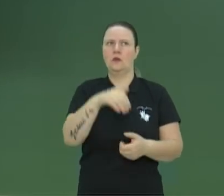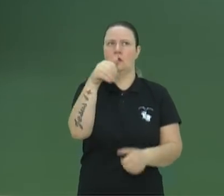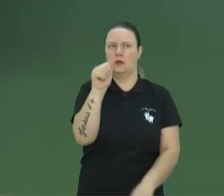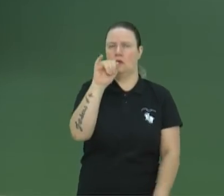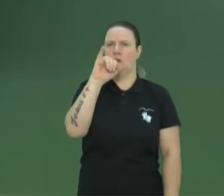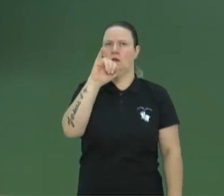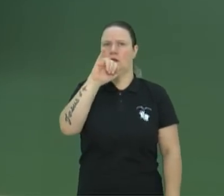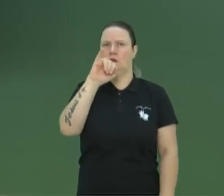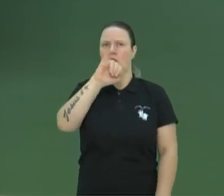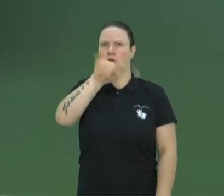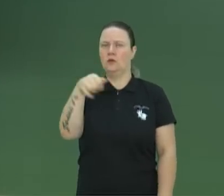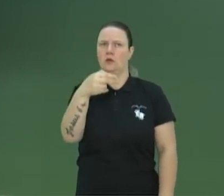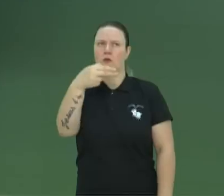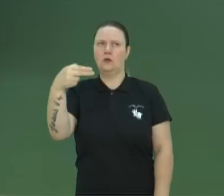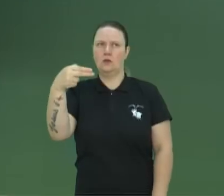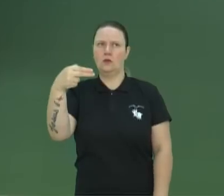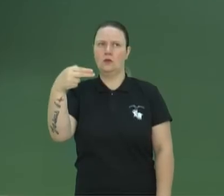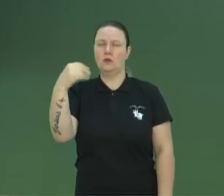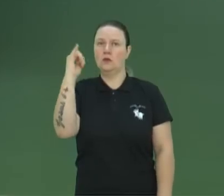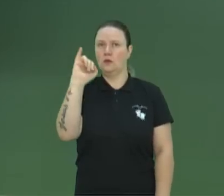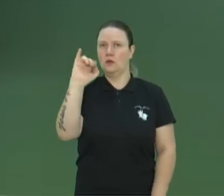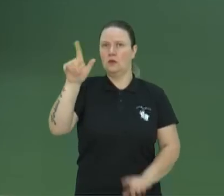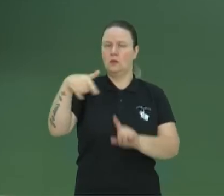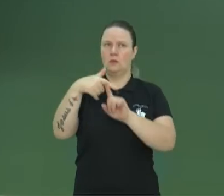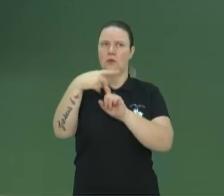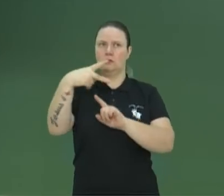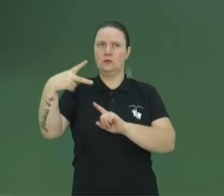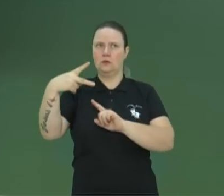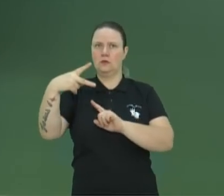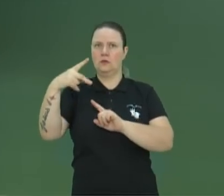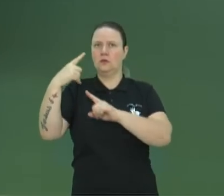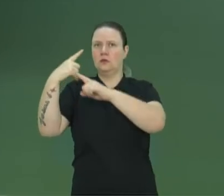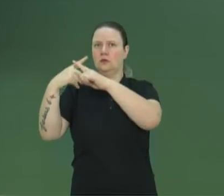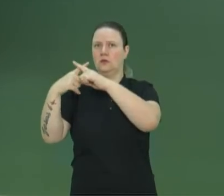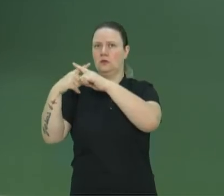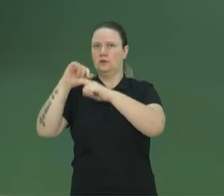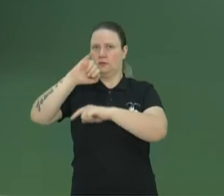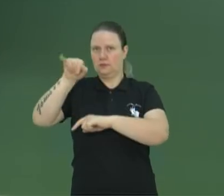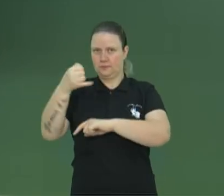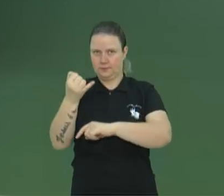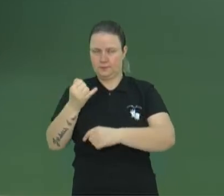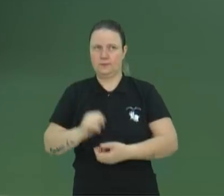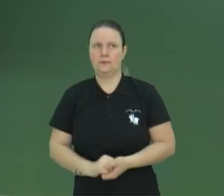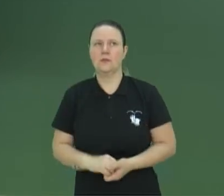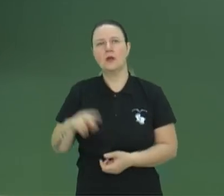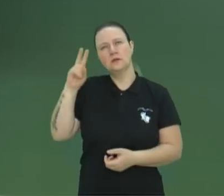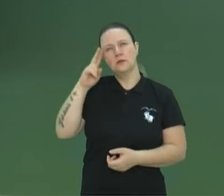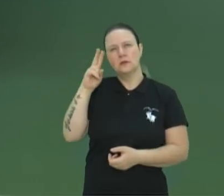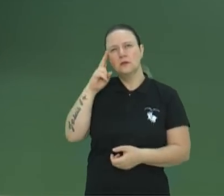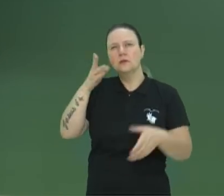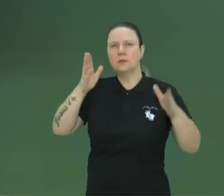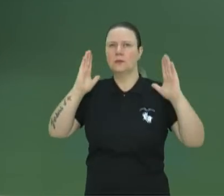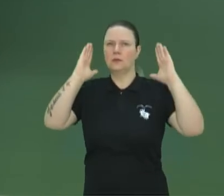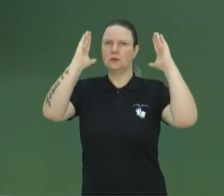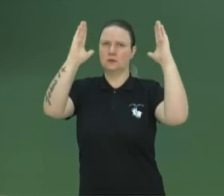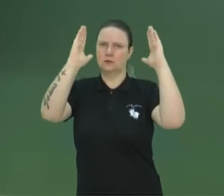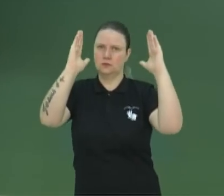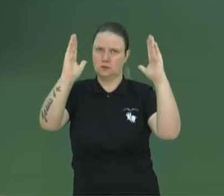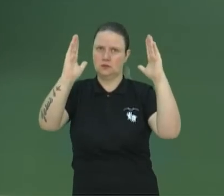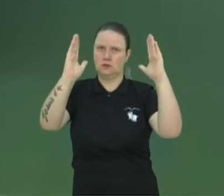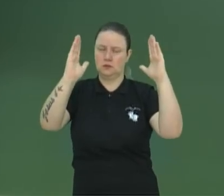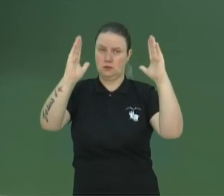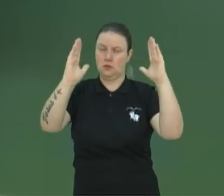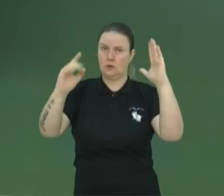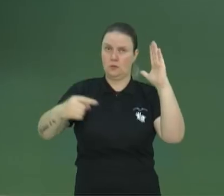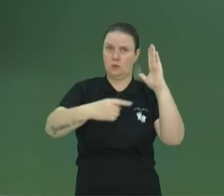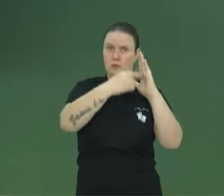a 1 mais 2 vezes J. Vocês lembram da minha matriz, da minha matriz genérica, que eu monto primeiro, e depois